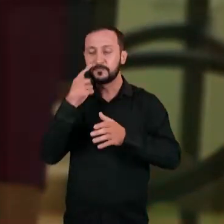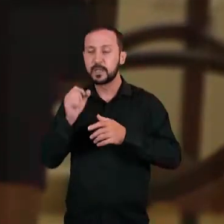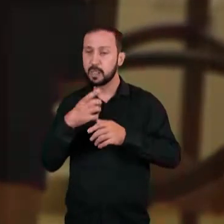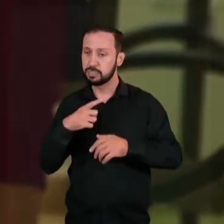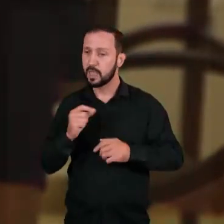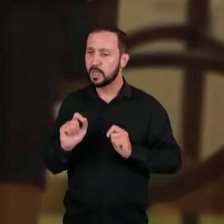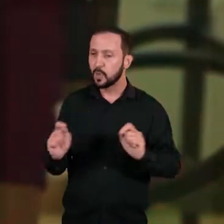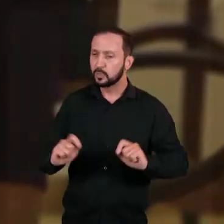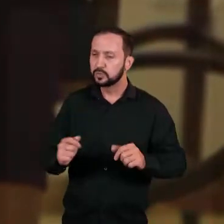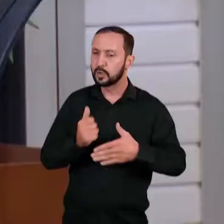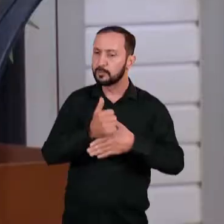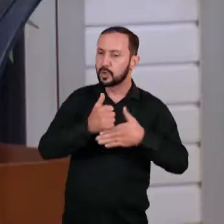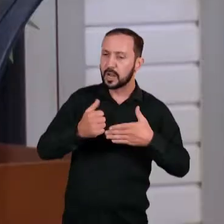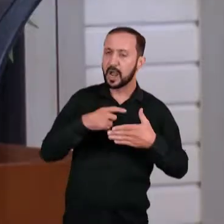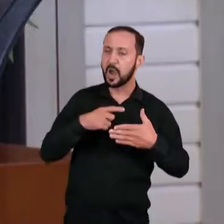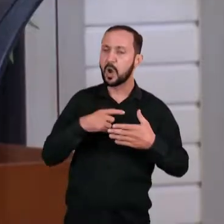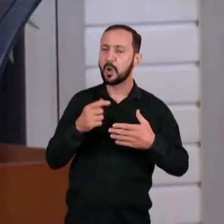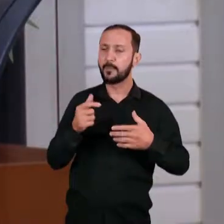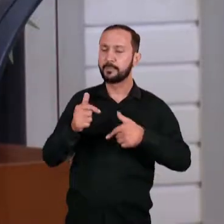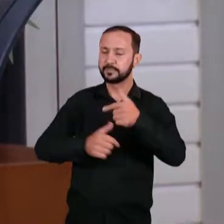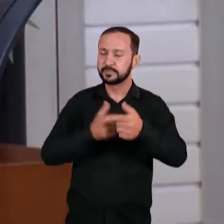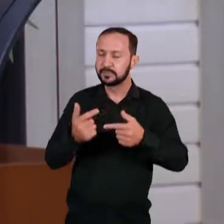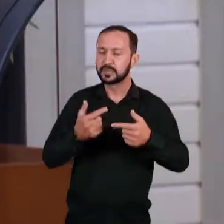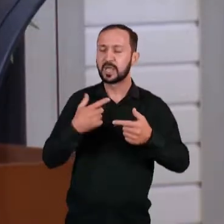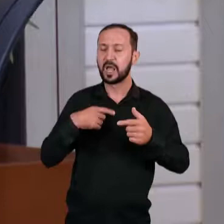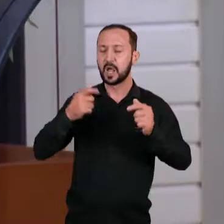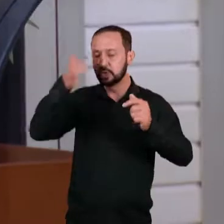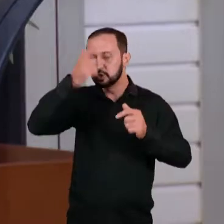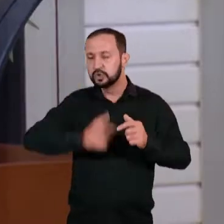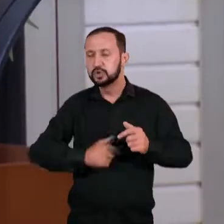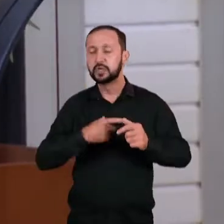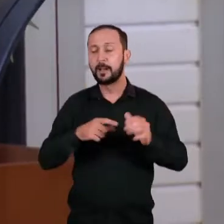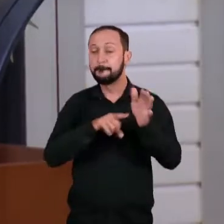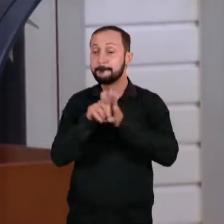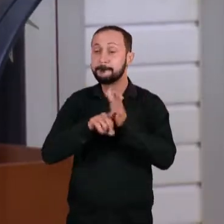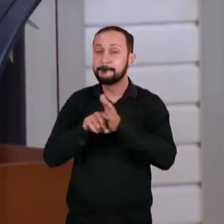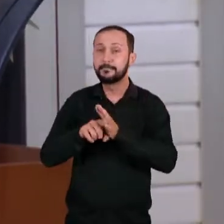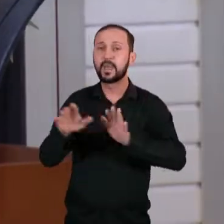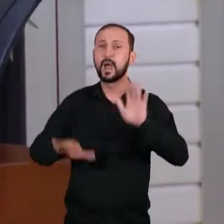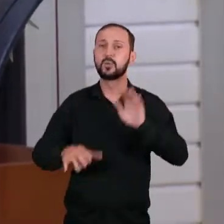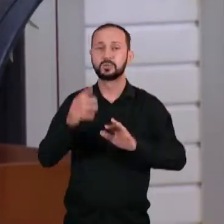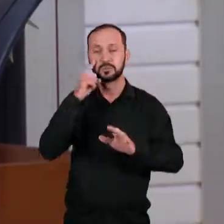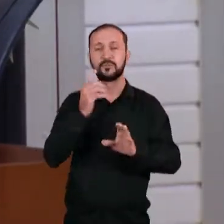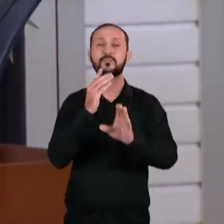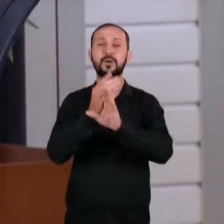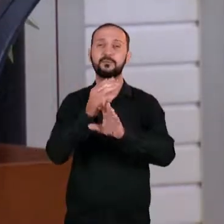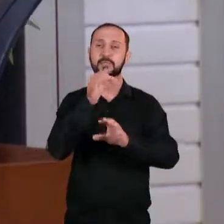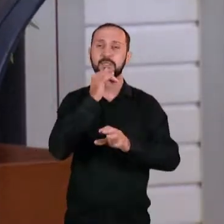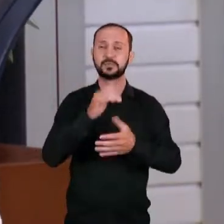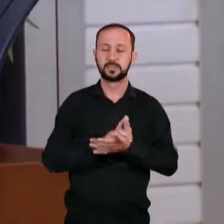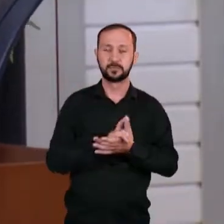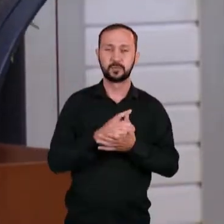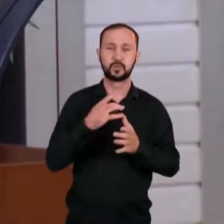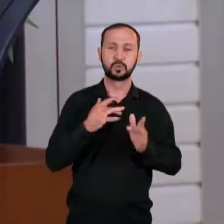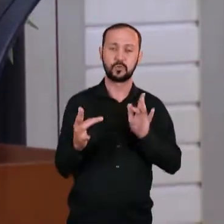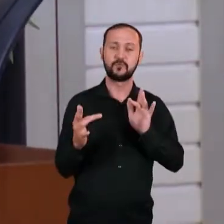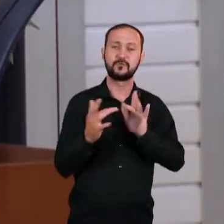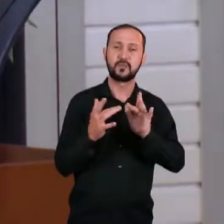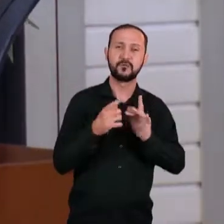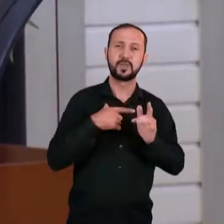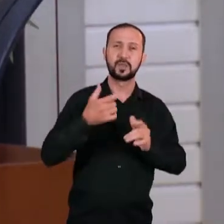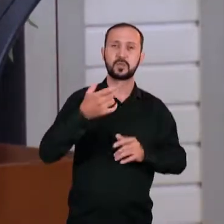fisicamente, né, se ele tem o que ele precisa de ferramenta, e algumas coisas são fáceis de ser feitas. Então, por exemplo, um bom vínculo, né,